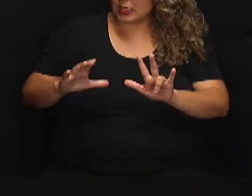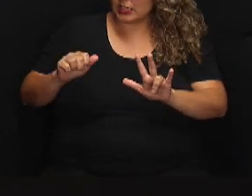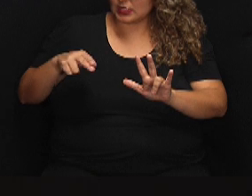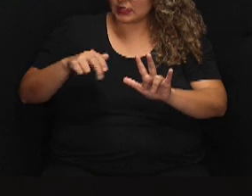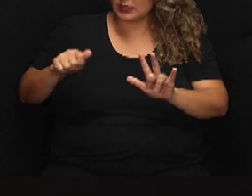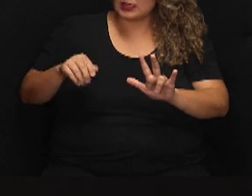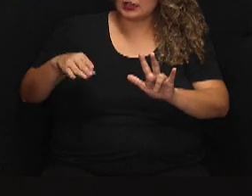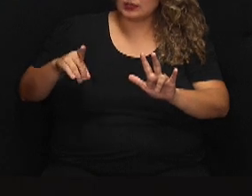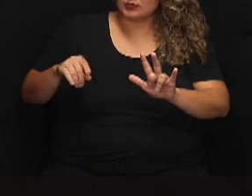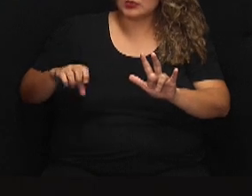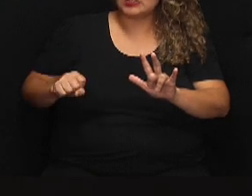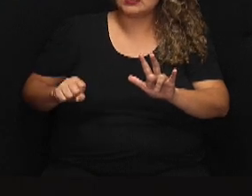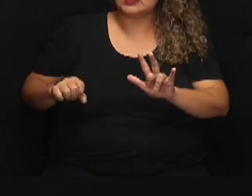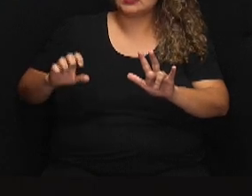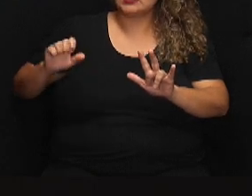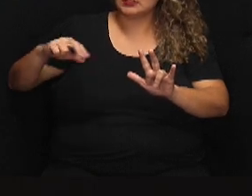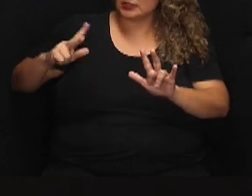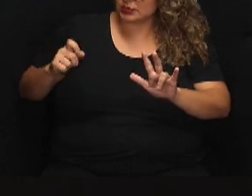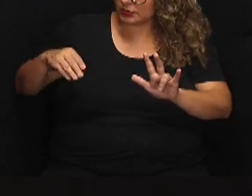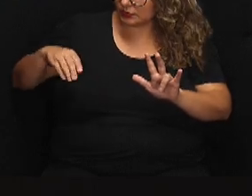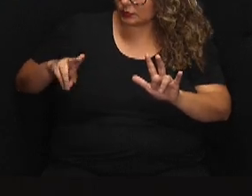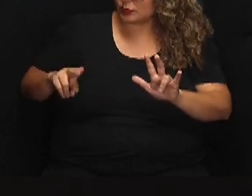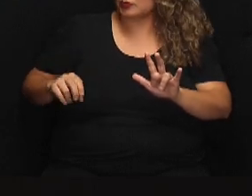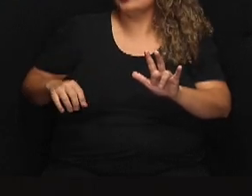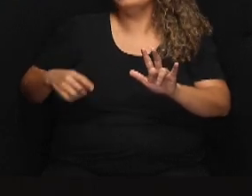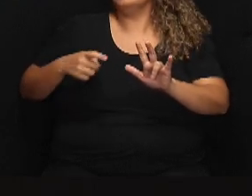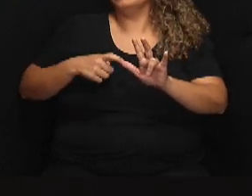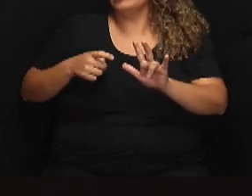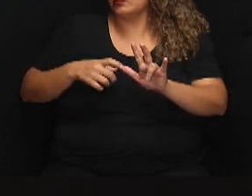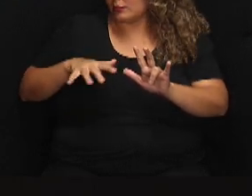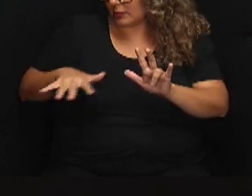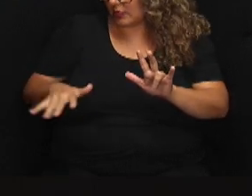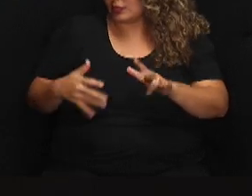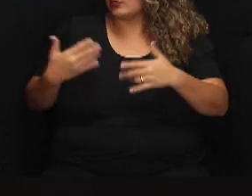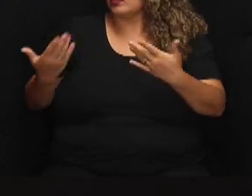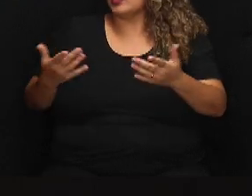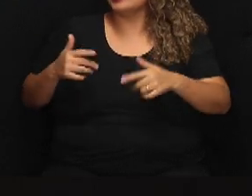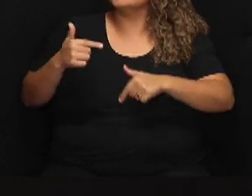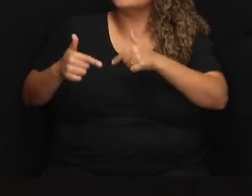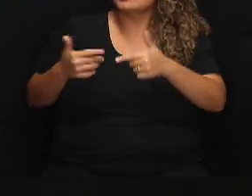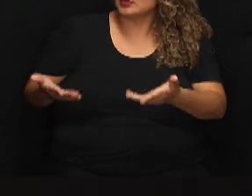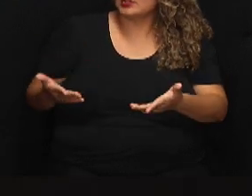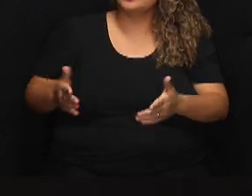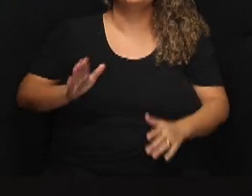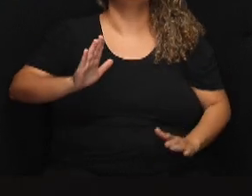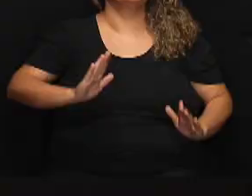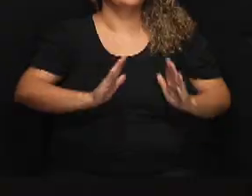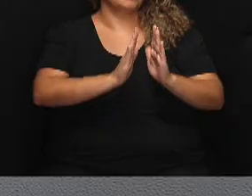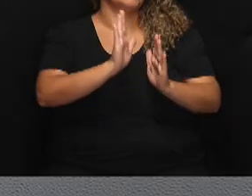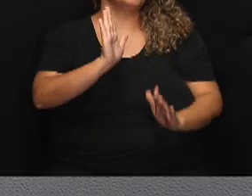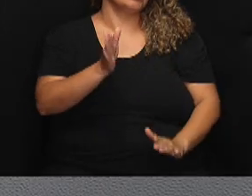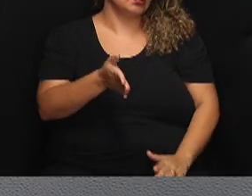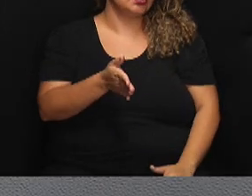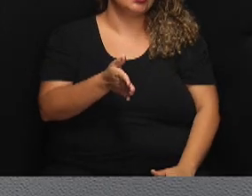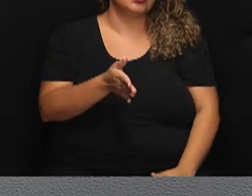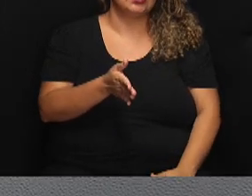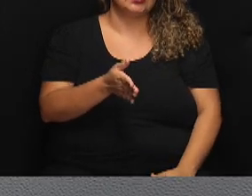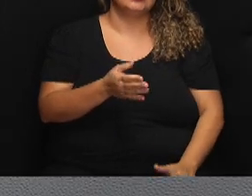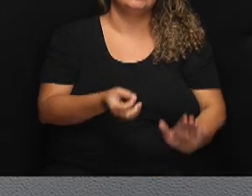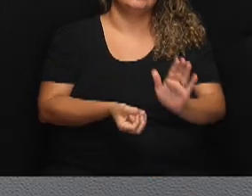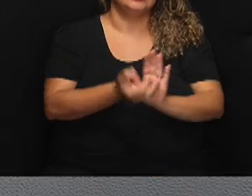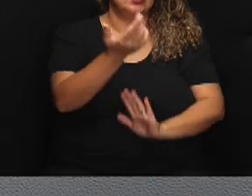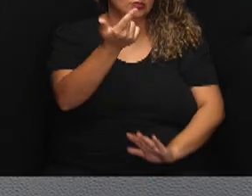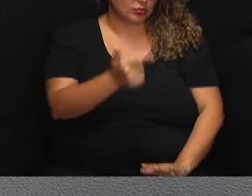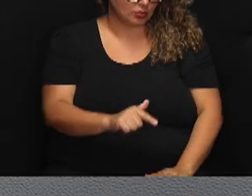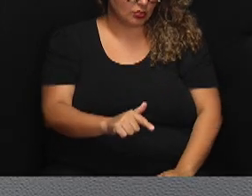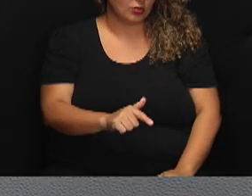cânhamo industrial. Qual que é a expectativa também para os trabalhos dessa frente, vereadora? Essa frente já é uma frente que a gente está recriando, né? Assim